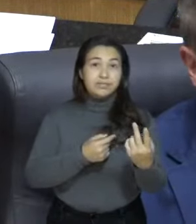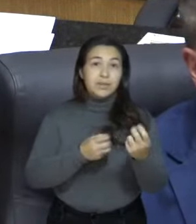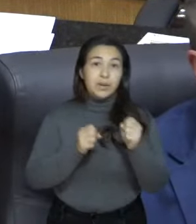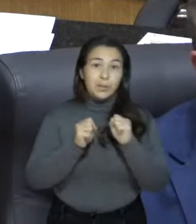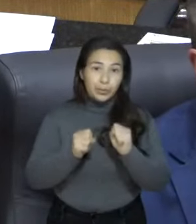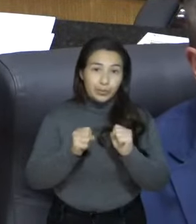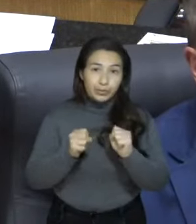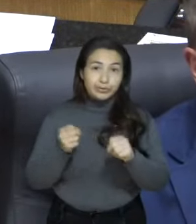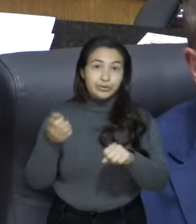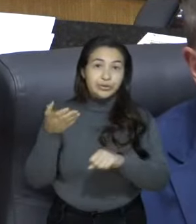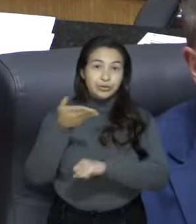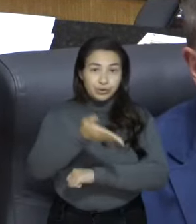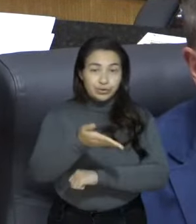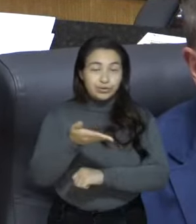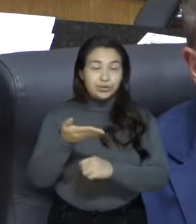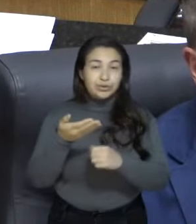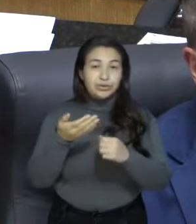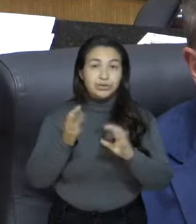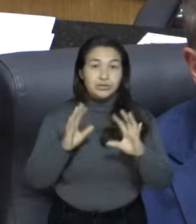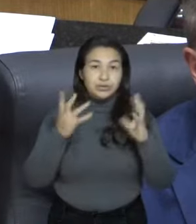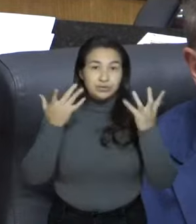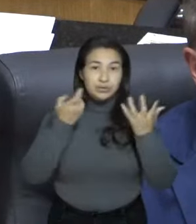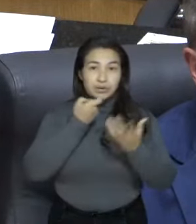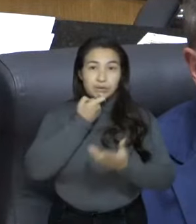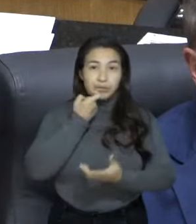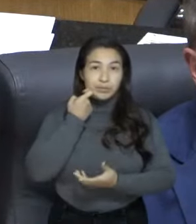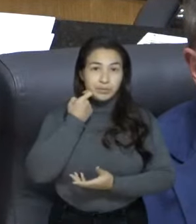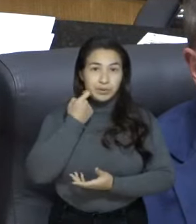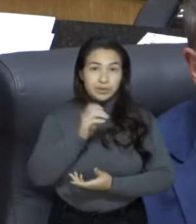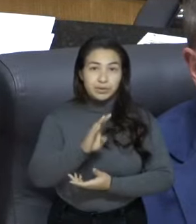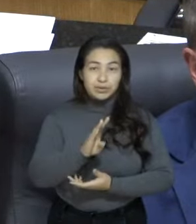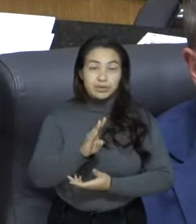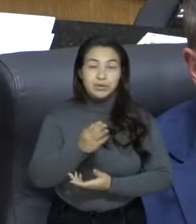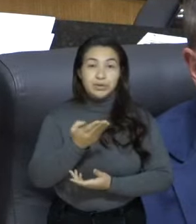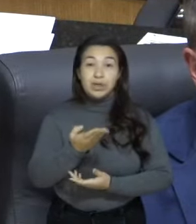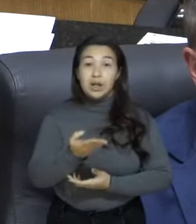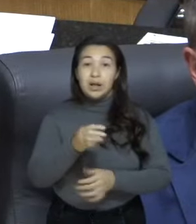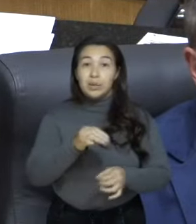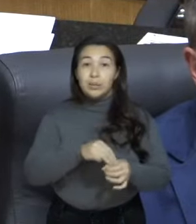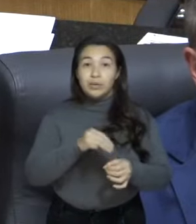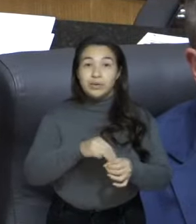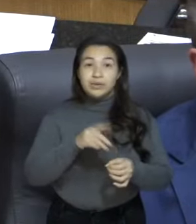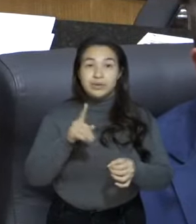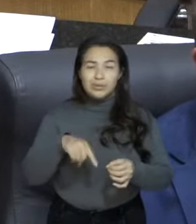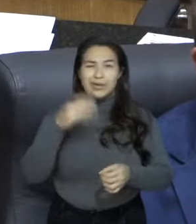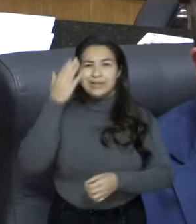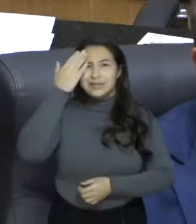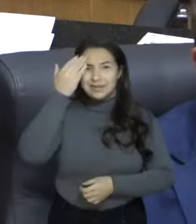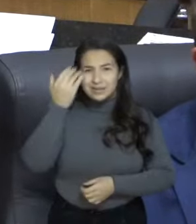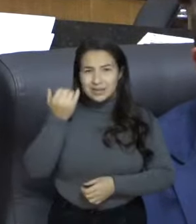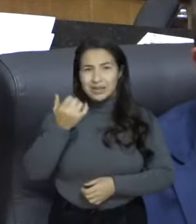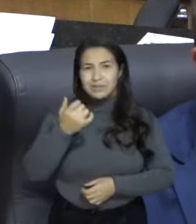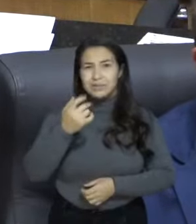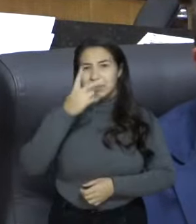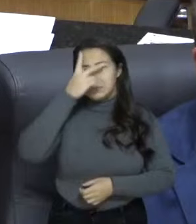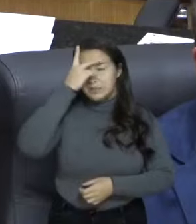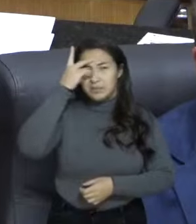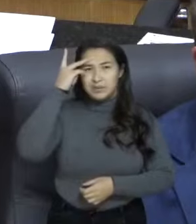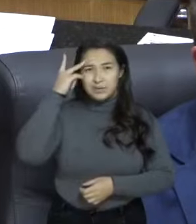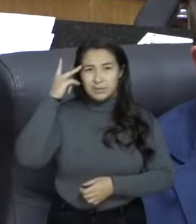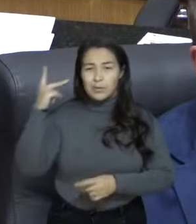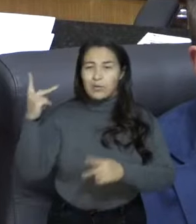participar da trigésima Festa do Peixe Balneário Arroio do Silva é uma cidade que sabe receber bem os